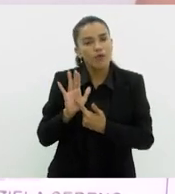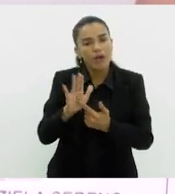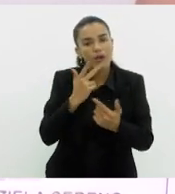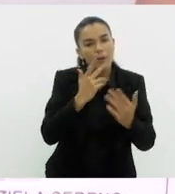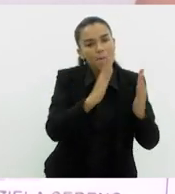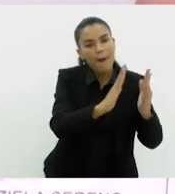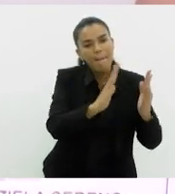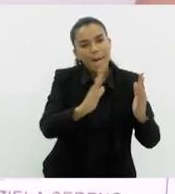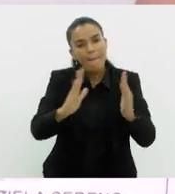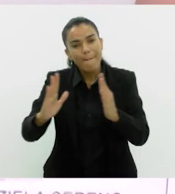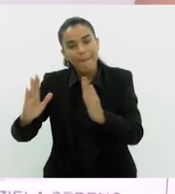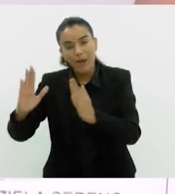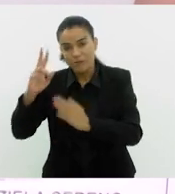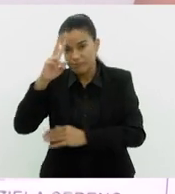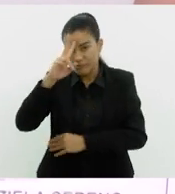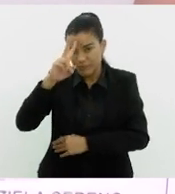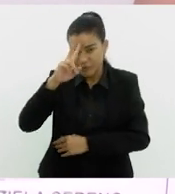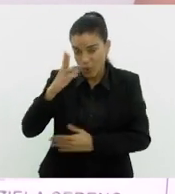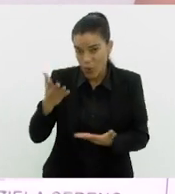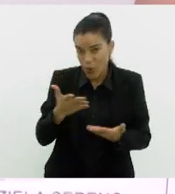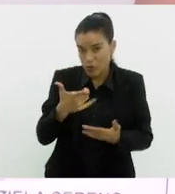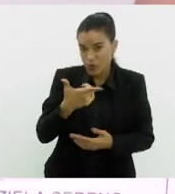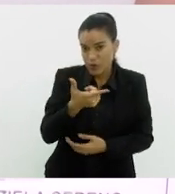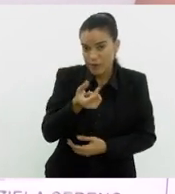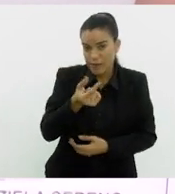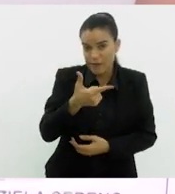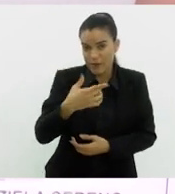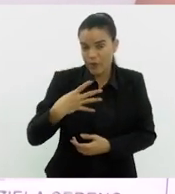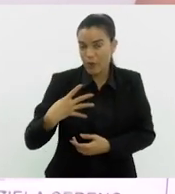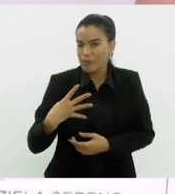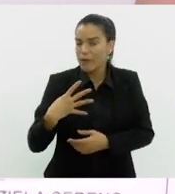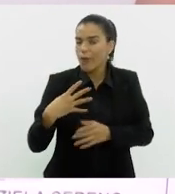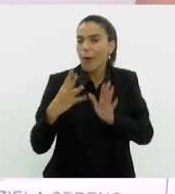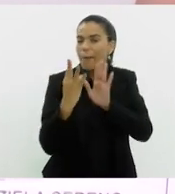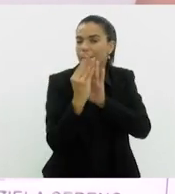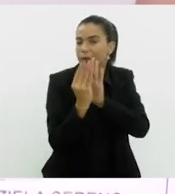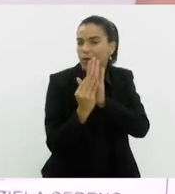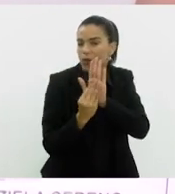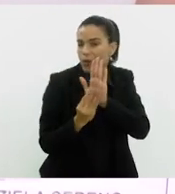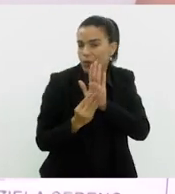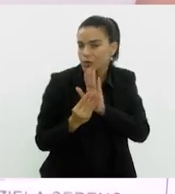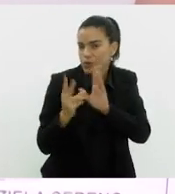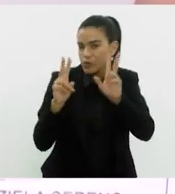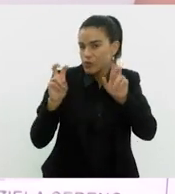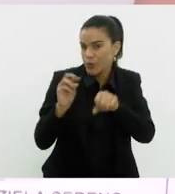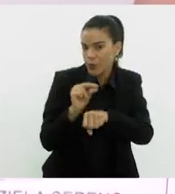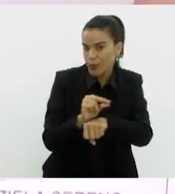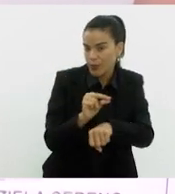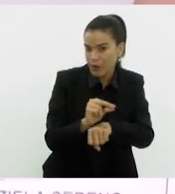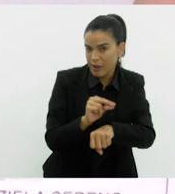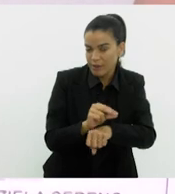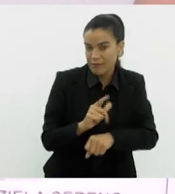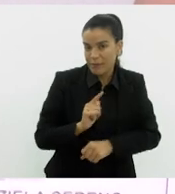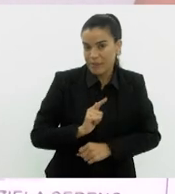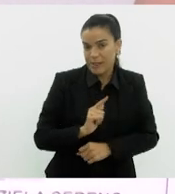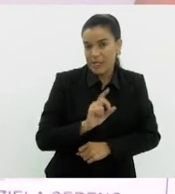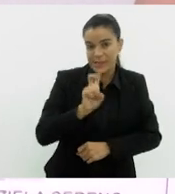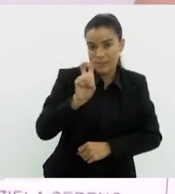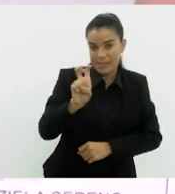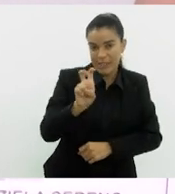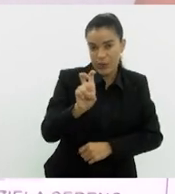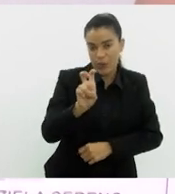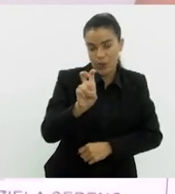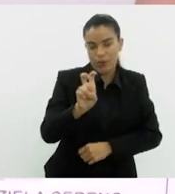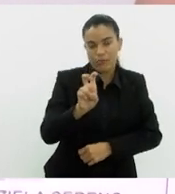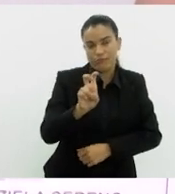poder pensar hoje, no ano de 2024, a metodologia do cuidado, né, que tem 5 passos